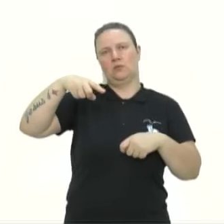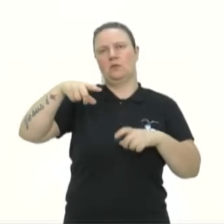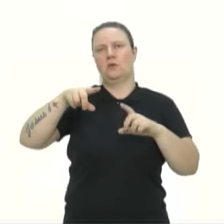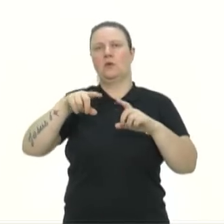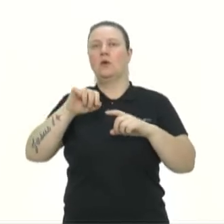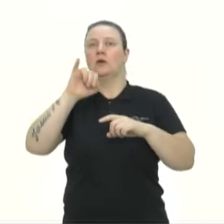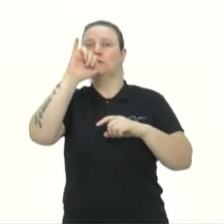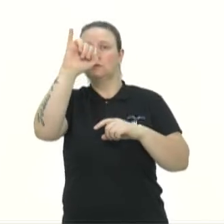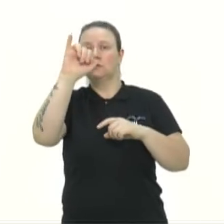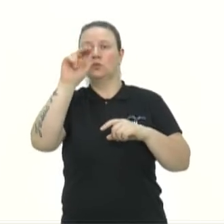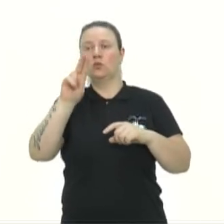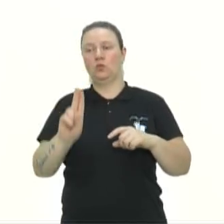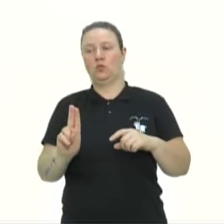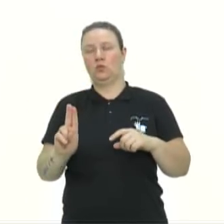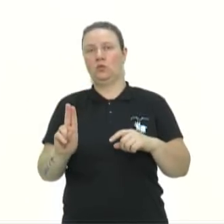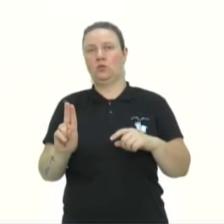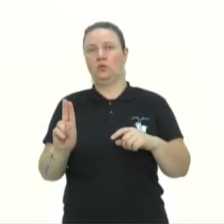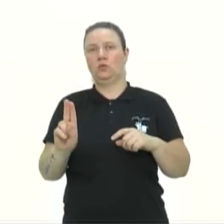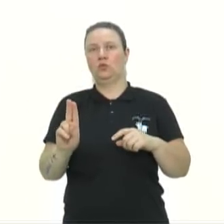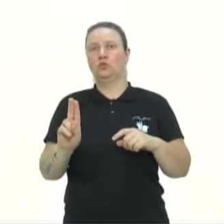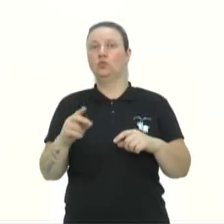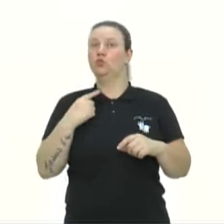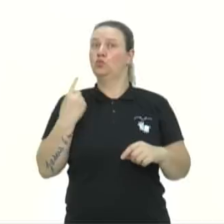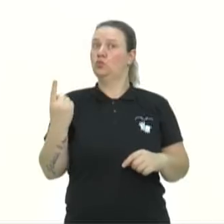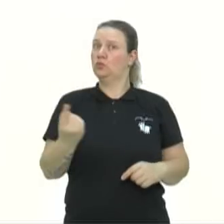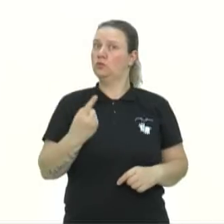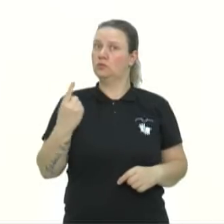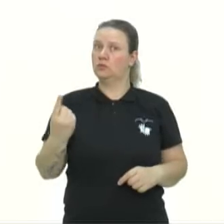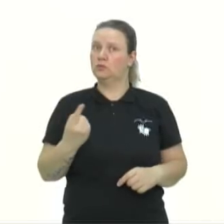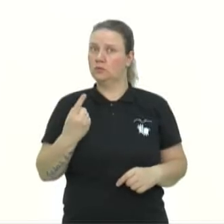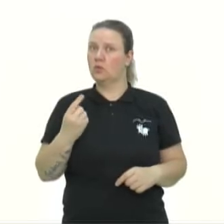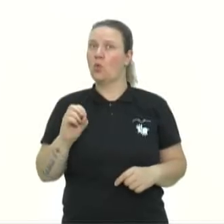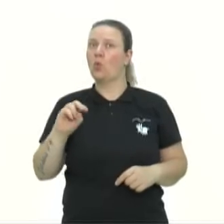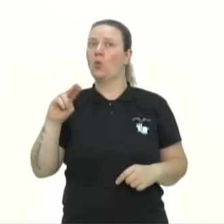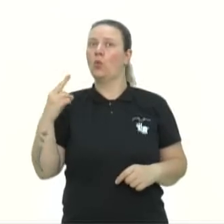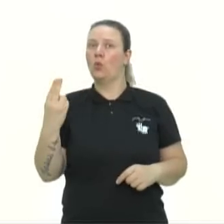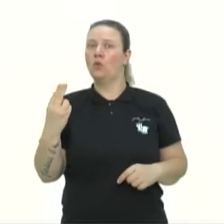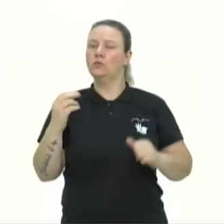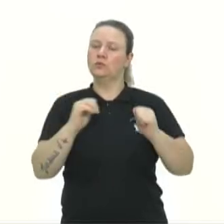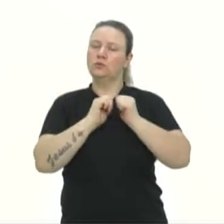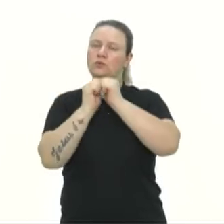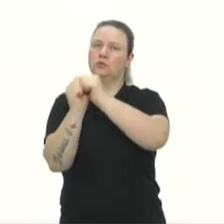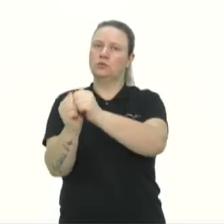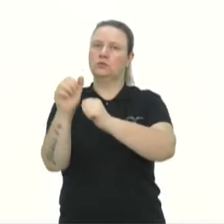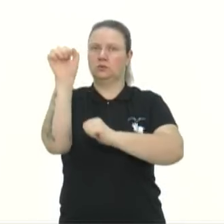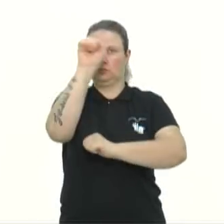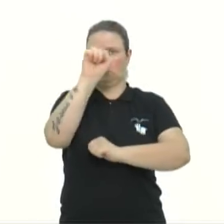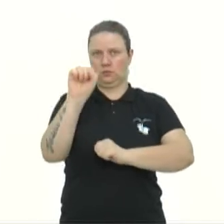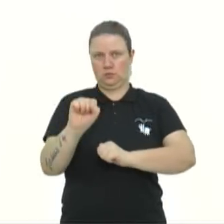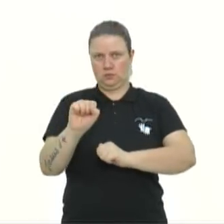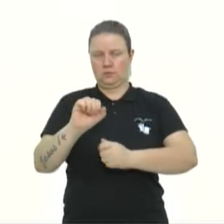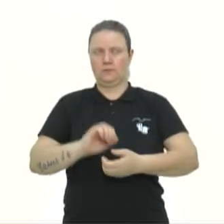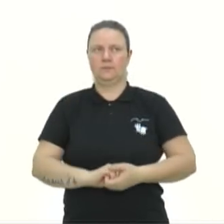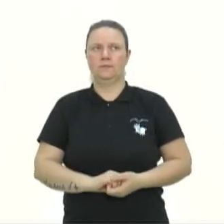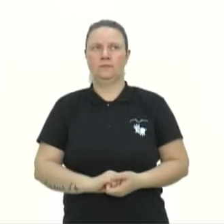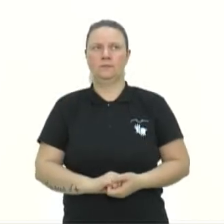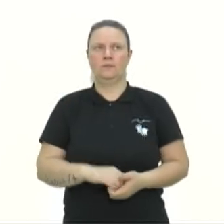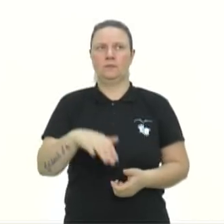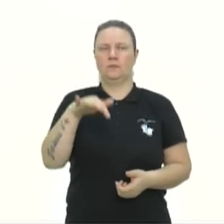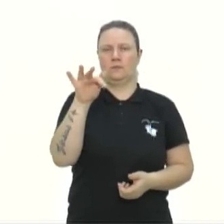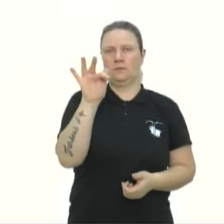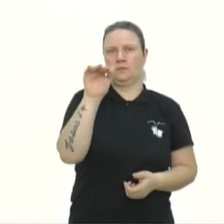I ou U estejam sozinhos ou acompanhados de S. Olha os exemplos.